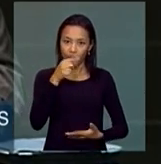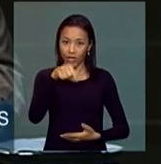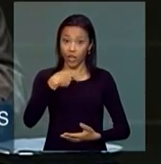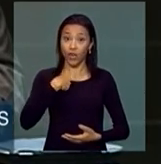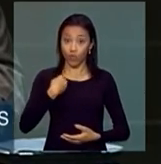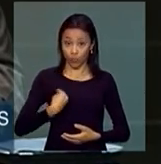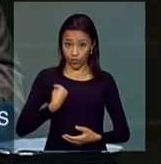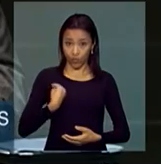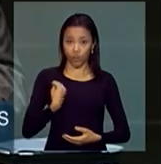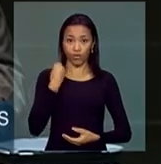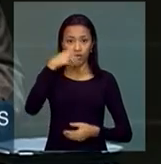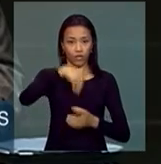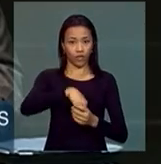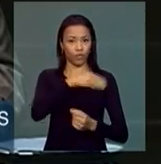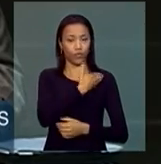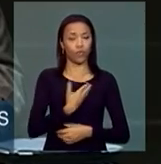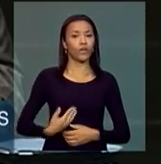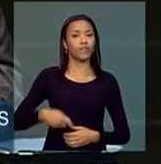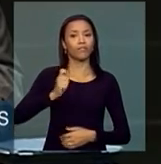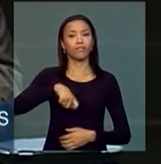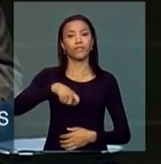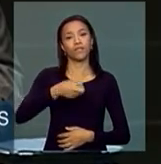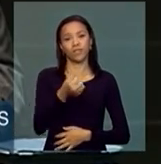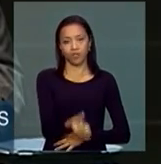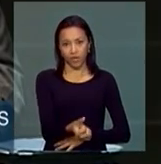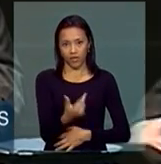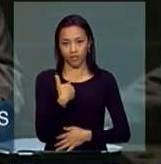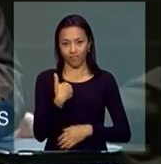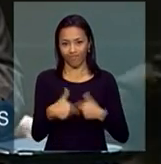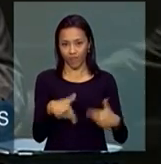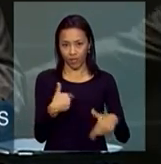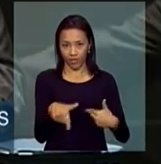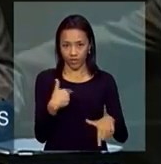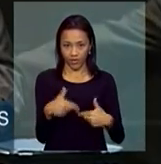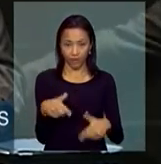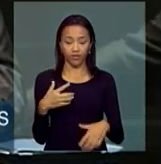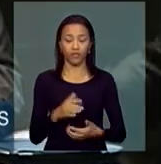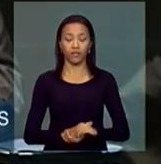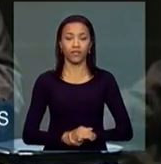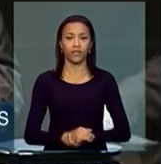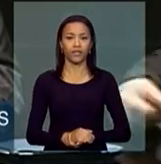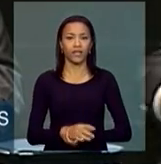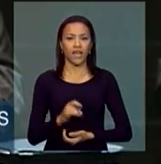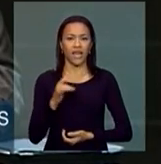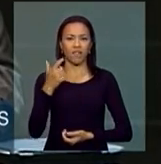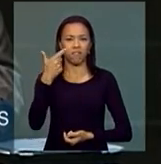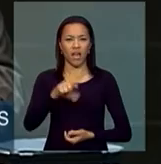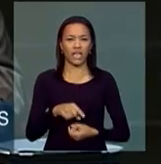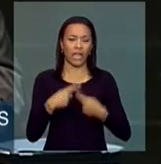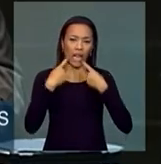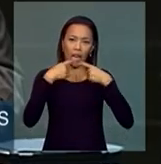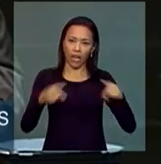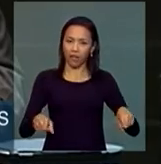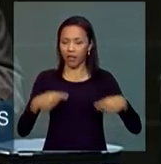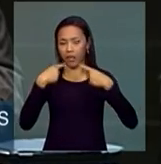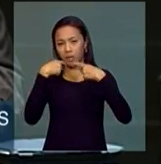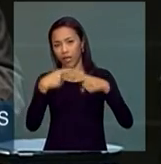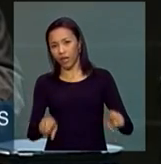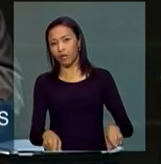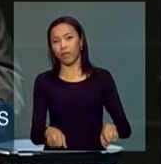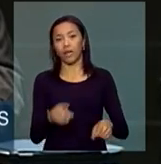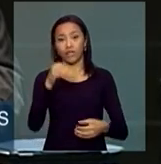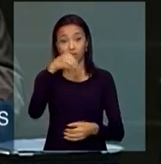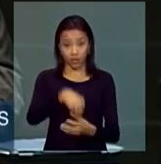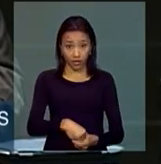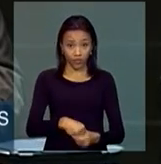governo agora há 6 meses, não era muito mais de criticar do que de agir, lá no